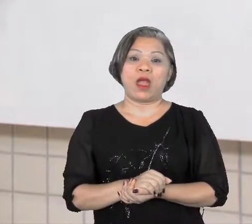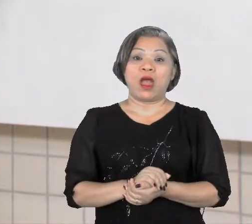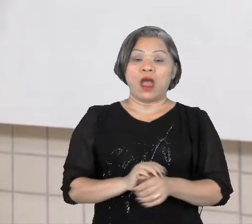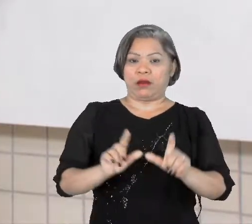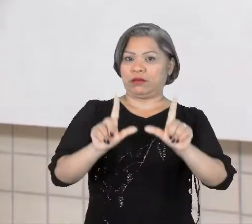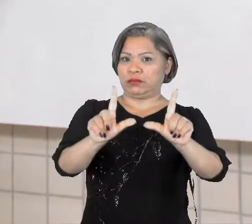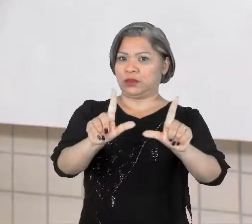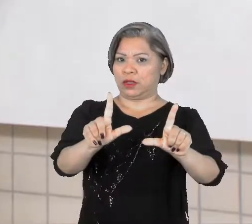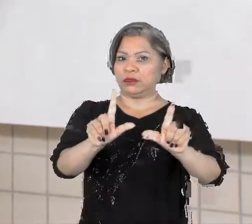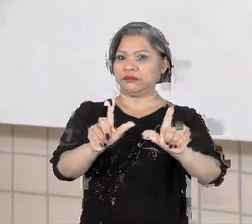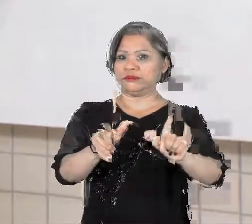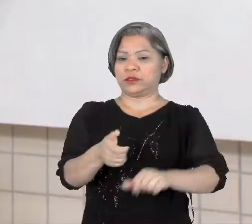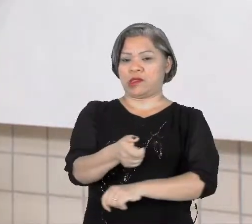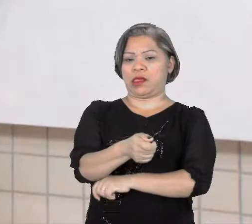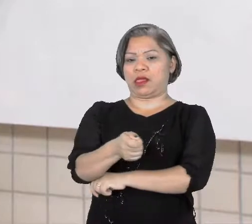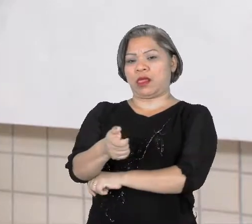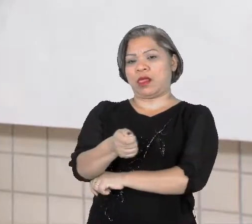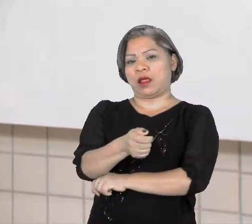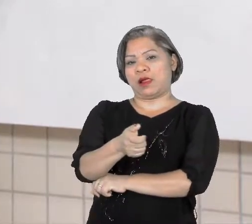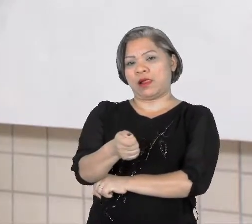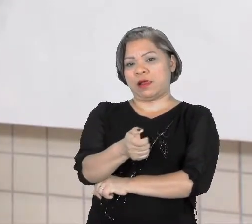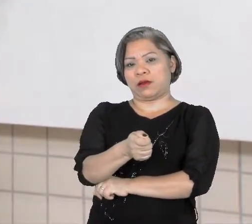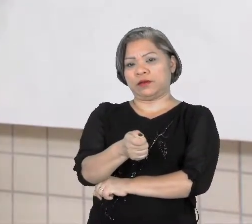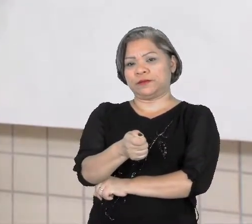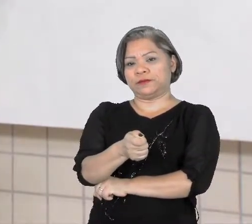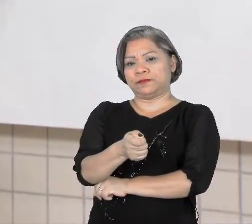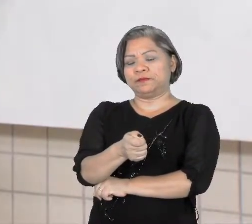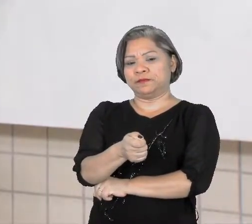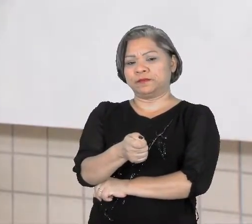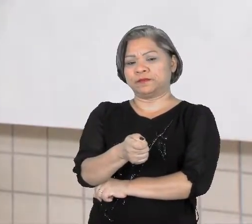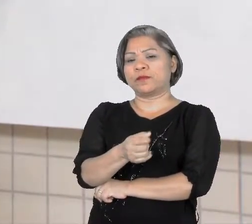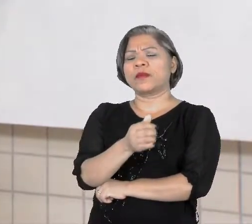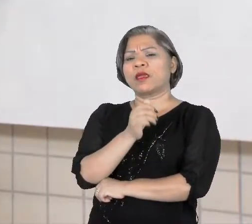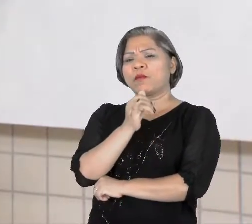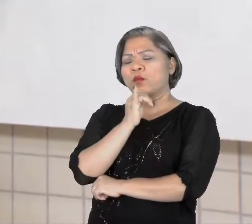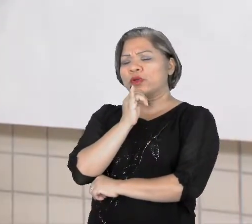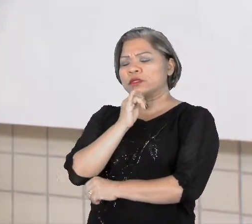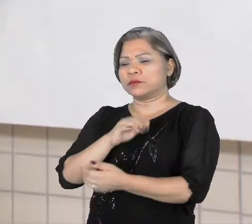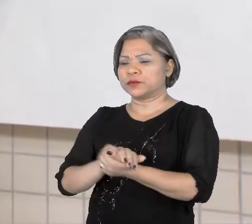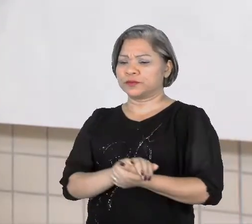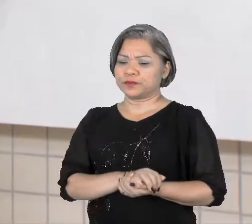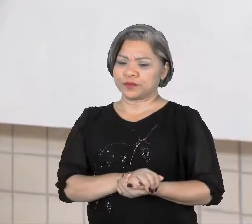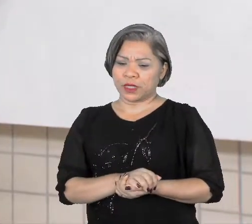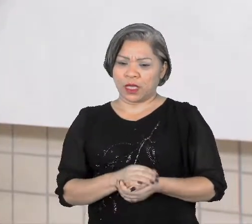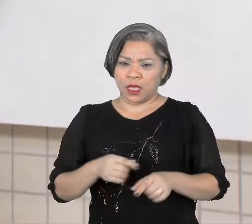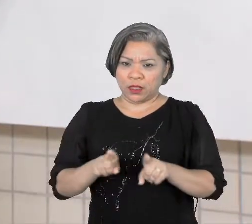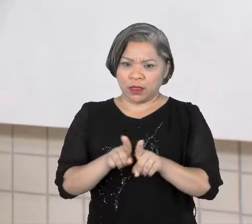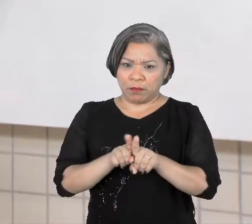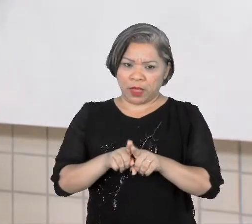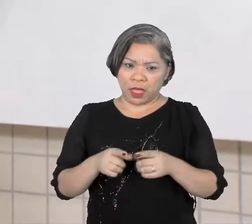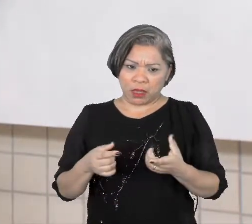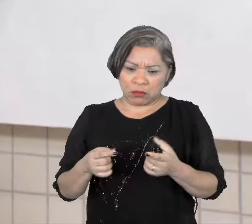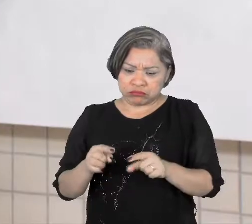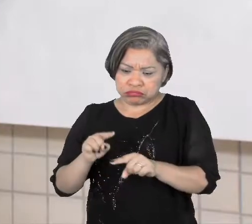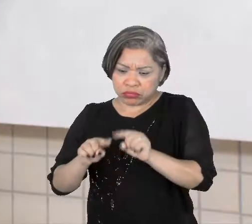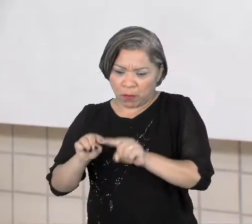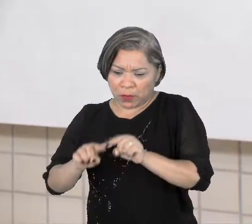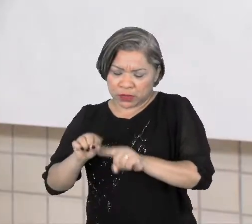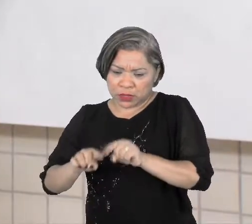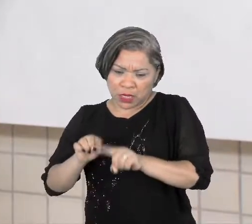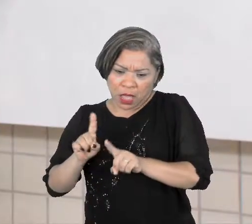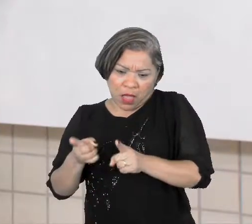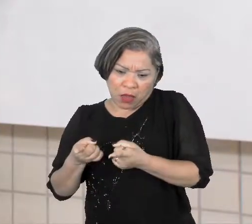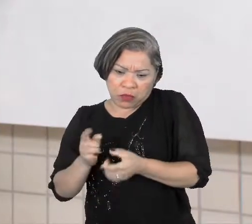por meio de um dispositivo elétrico ou interligado à internet, ligar ou desligar o